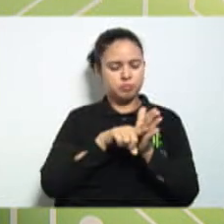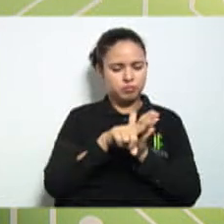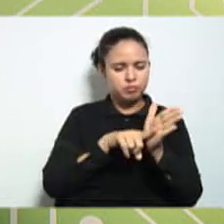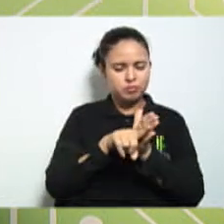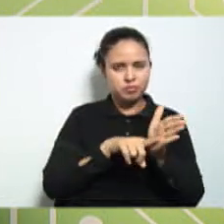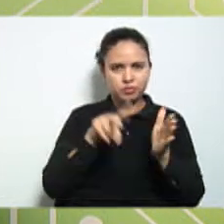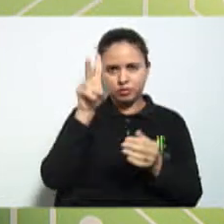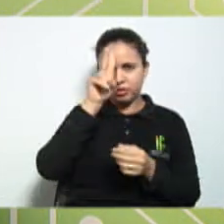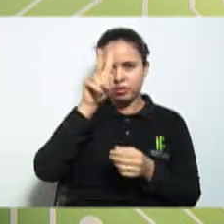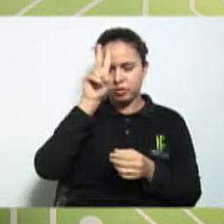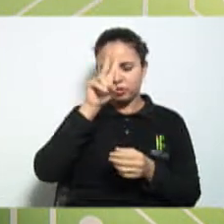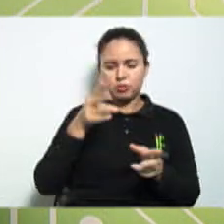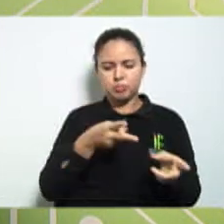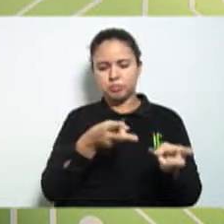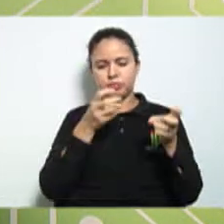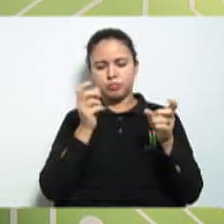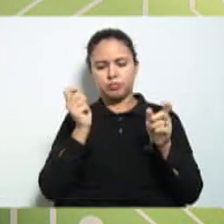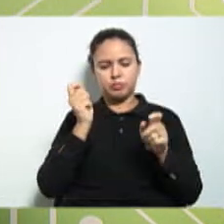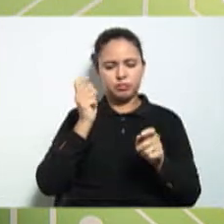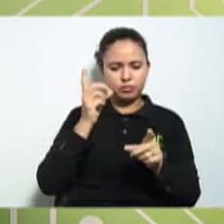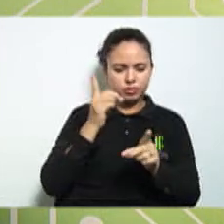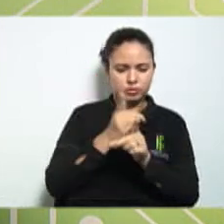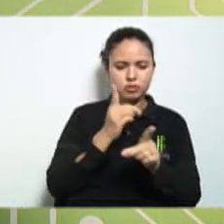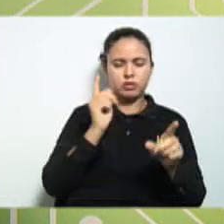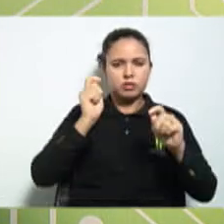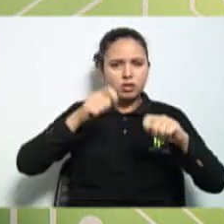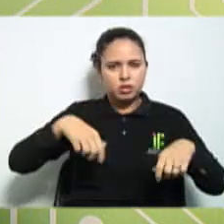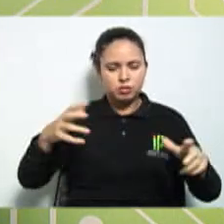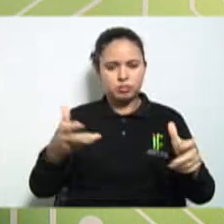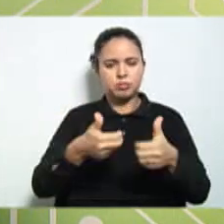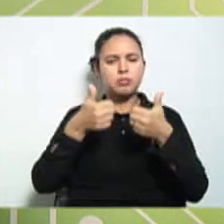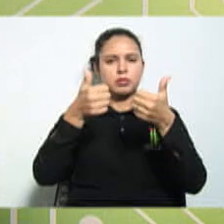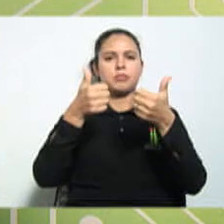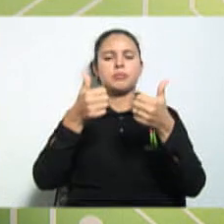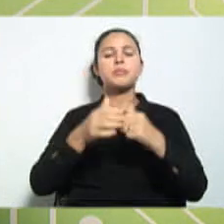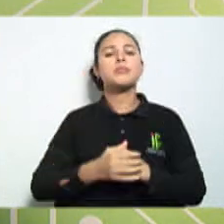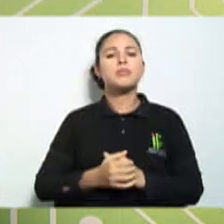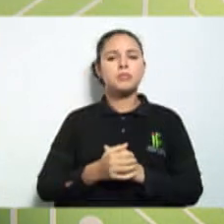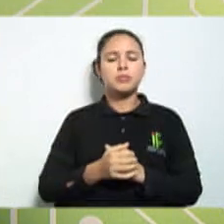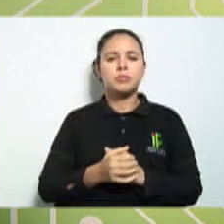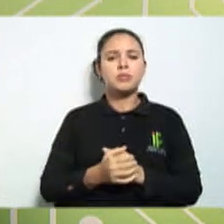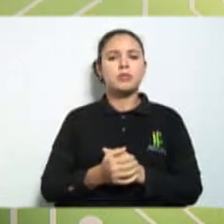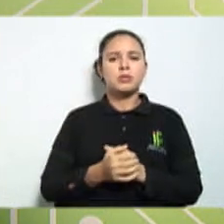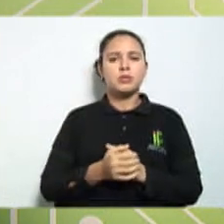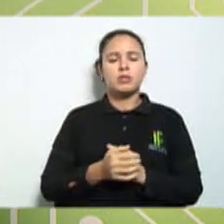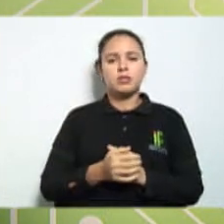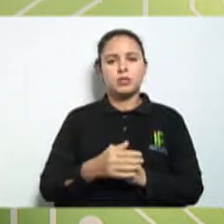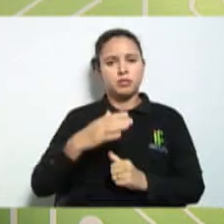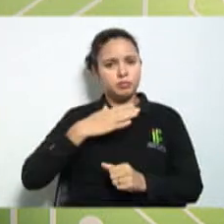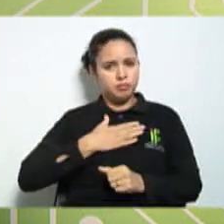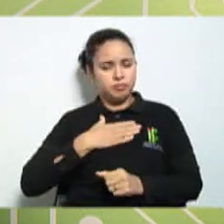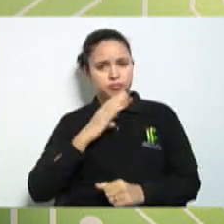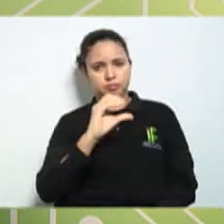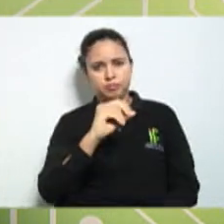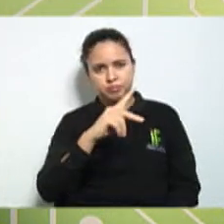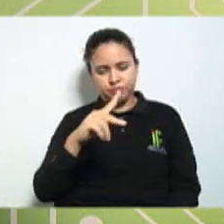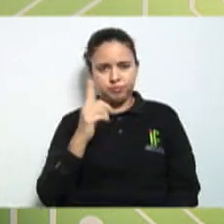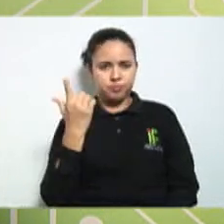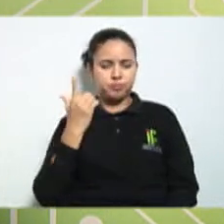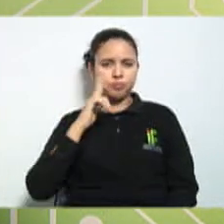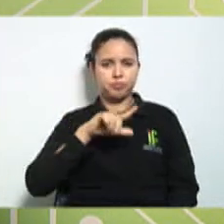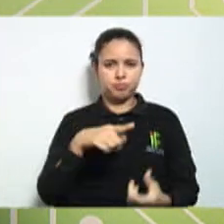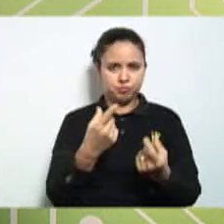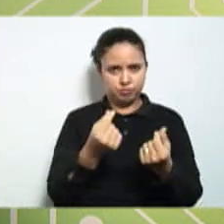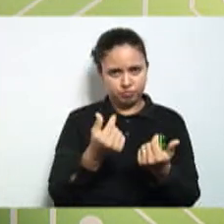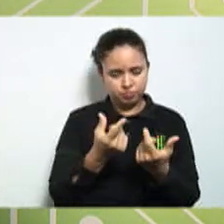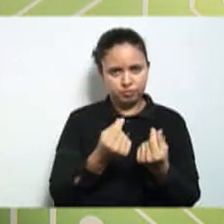posso melhorar. O que eu posso fazer para que a minha cooperativa ela tenha mais ganhos. O que eu